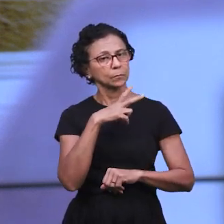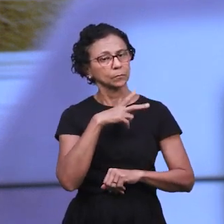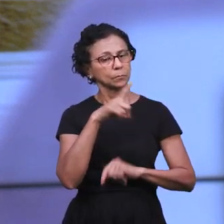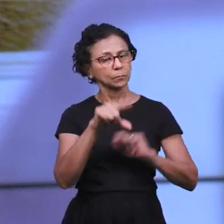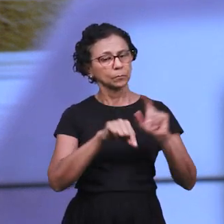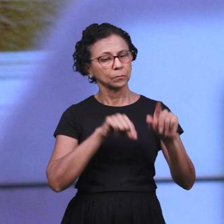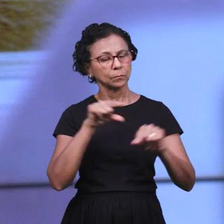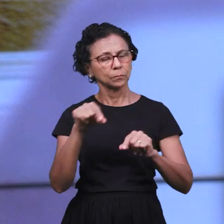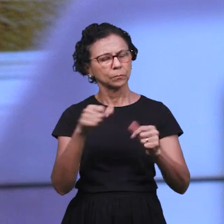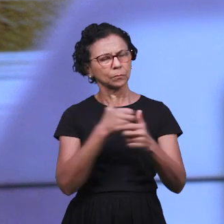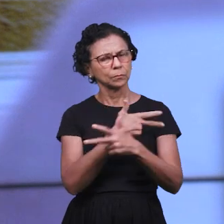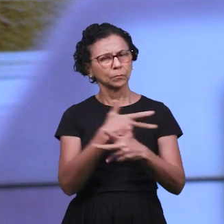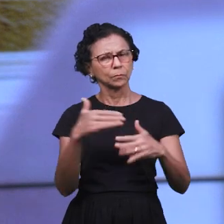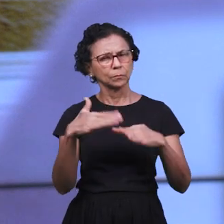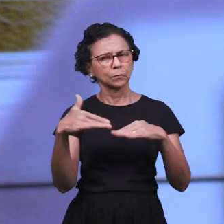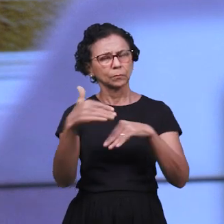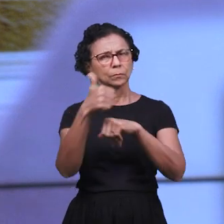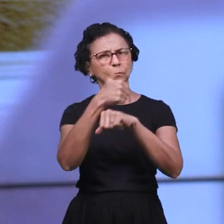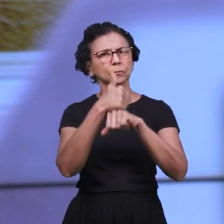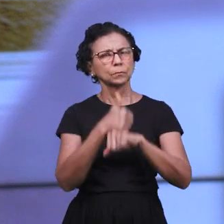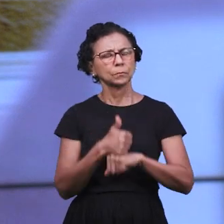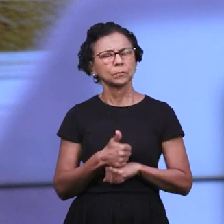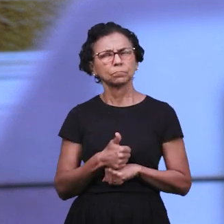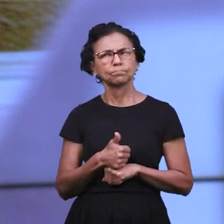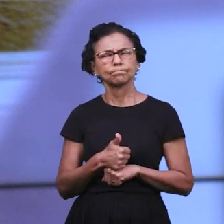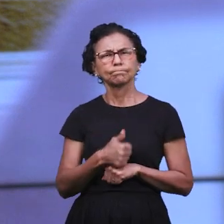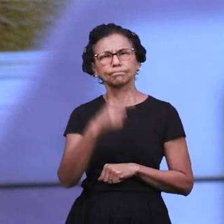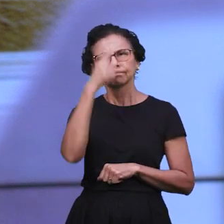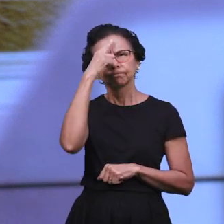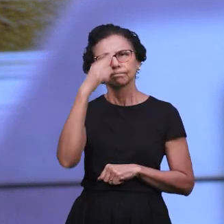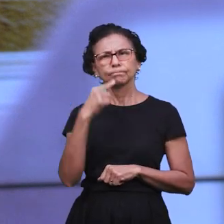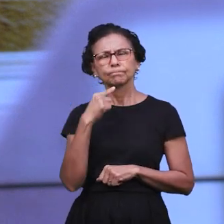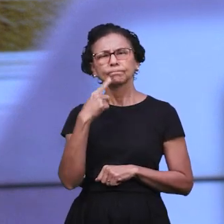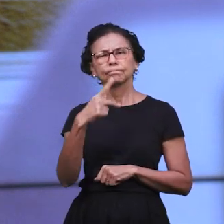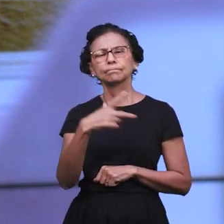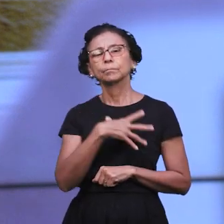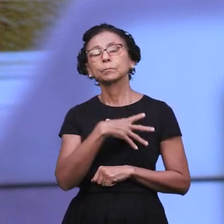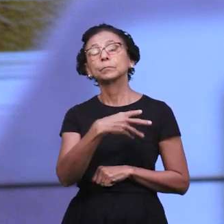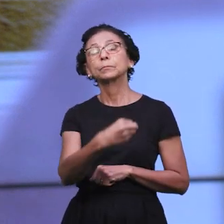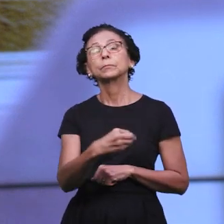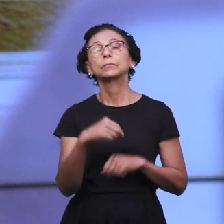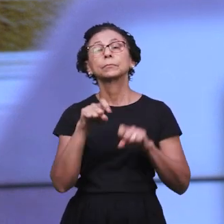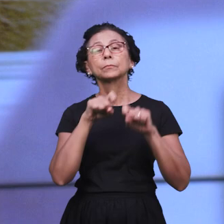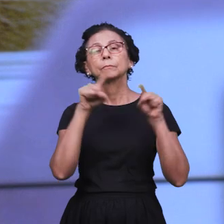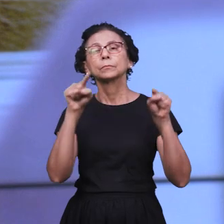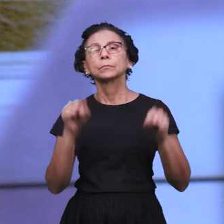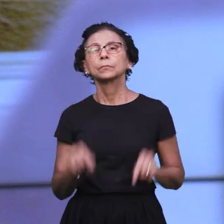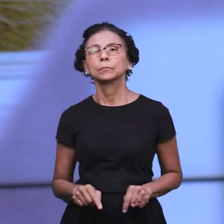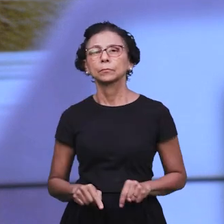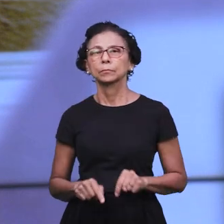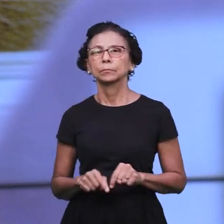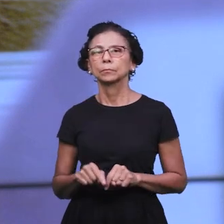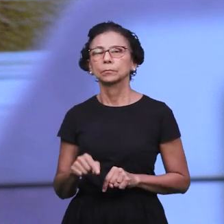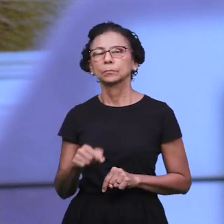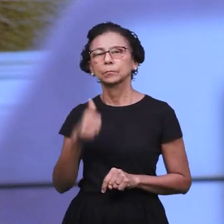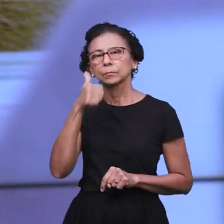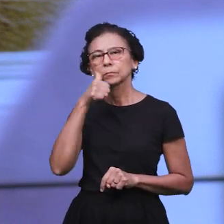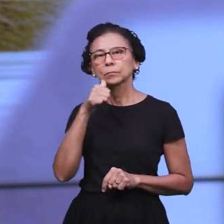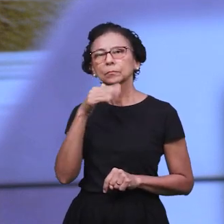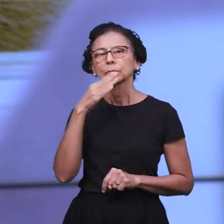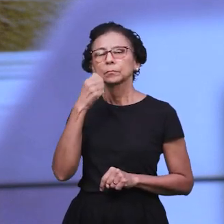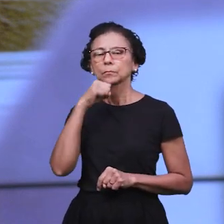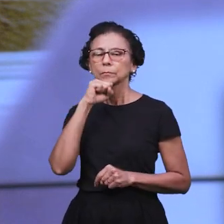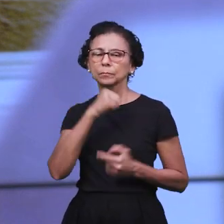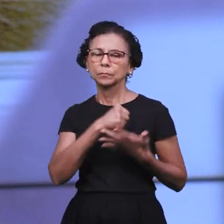são muitas profissões, mas quais se parecem com o seu filho? Essa é uma conversa permanente de quem tem